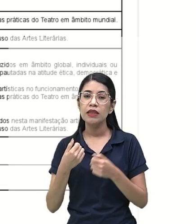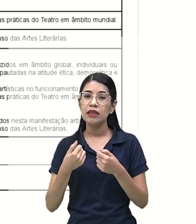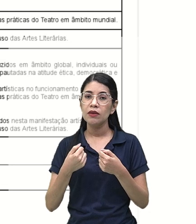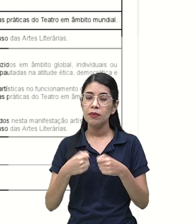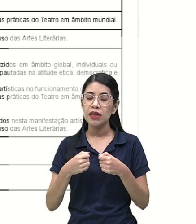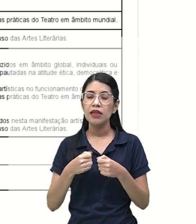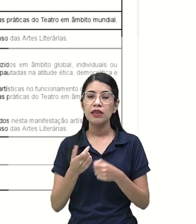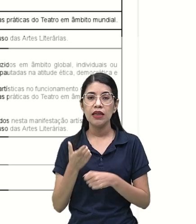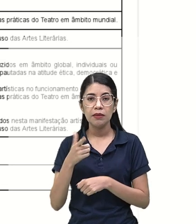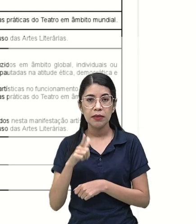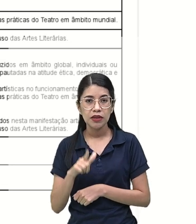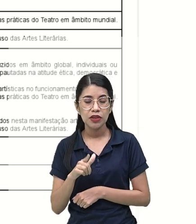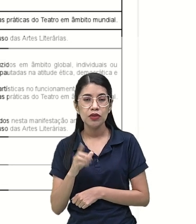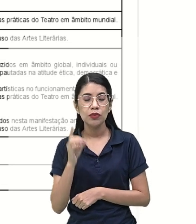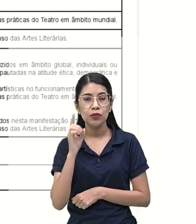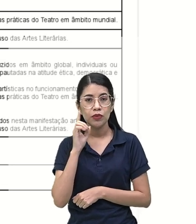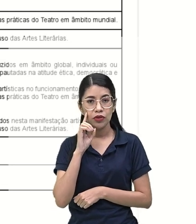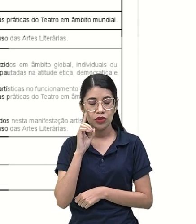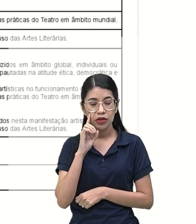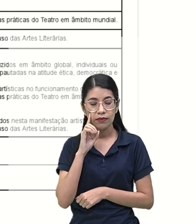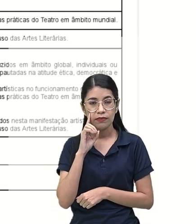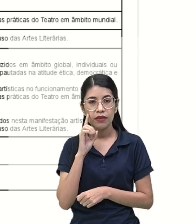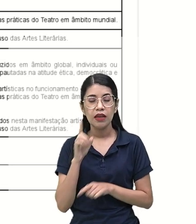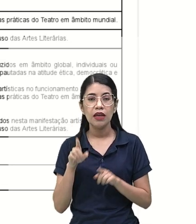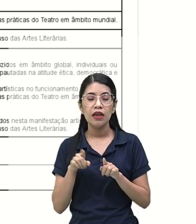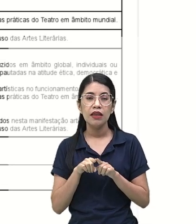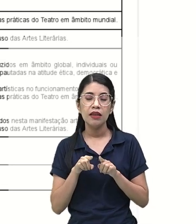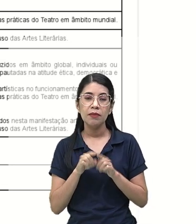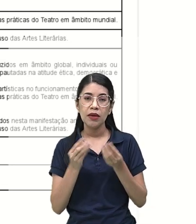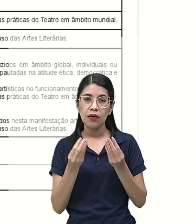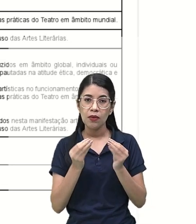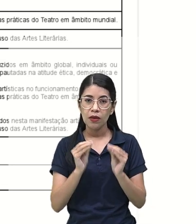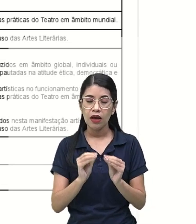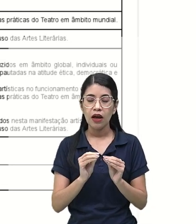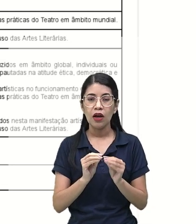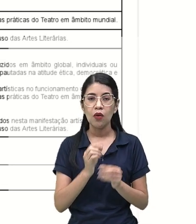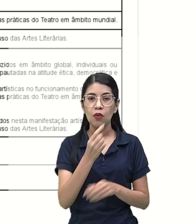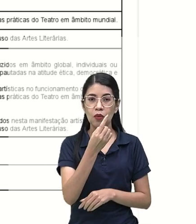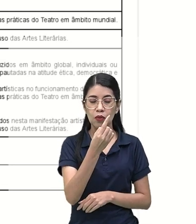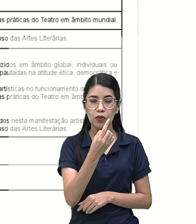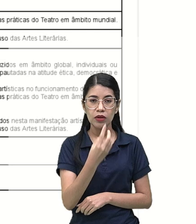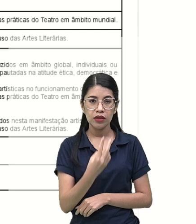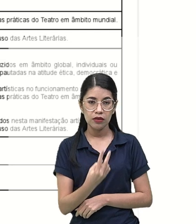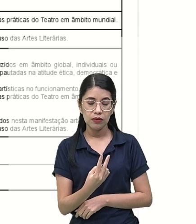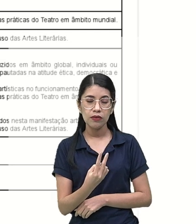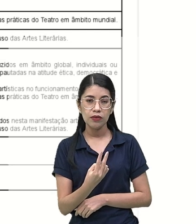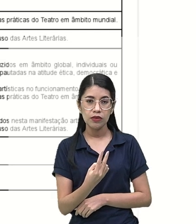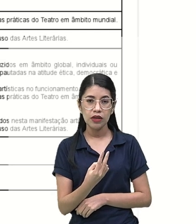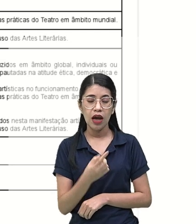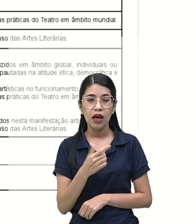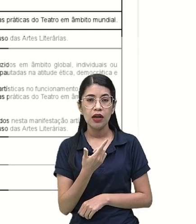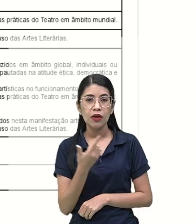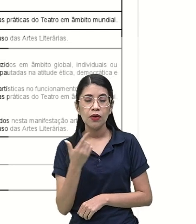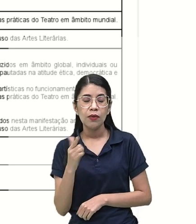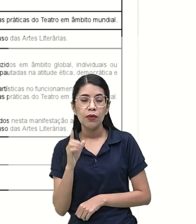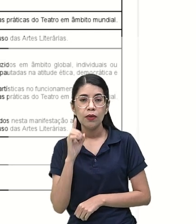repetir a data, né, e vai colocar numa linha o número 1, na outra linha o número 2. No outro dia,